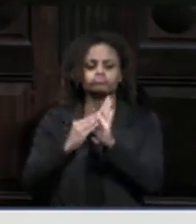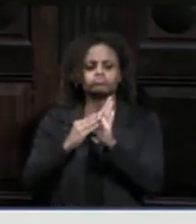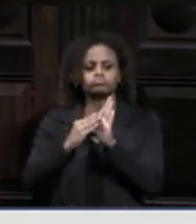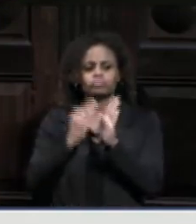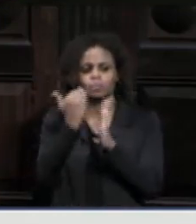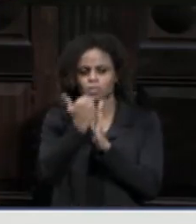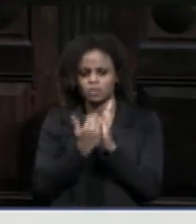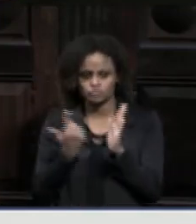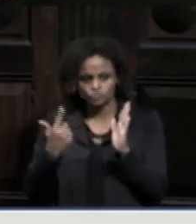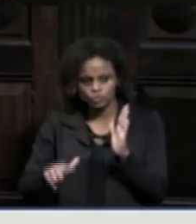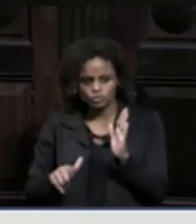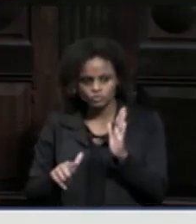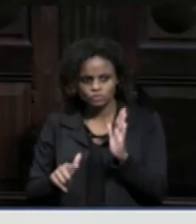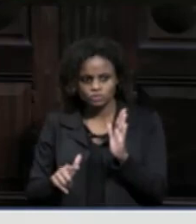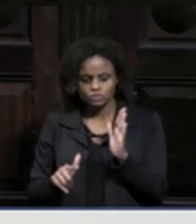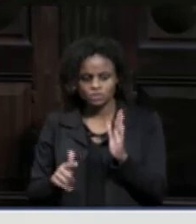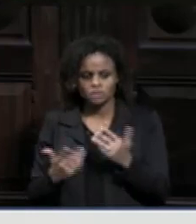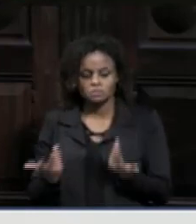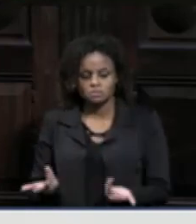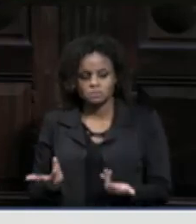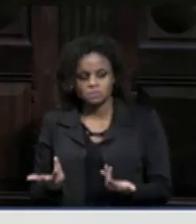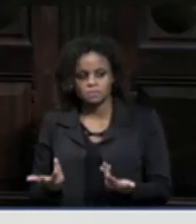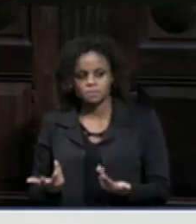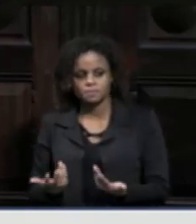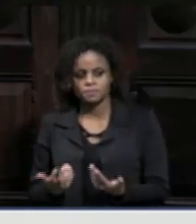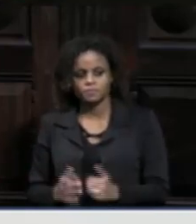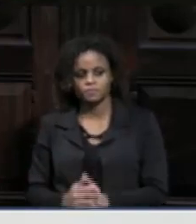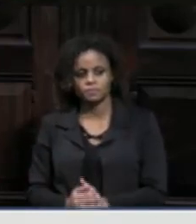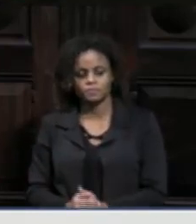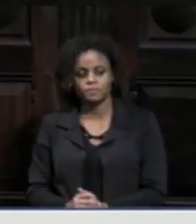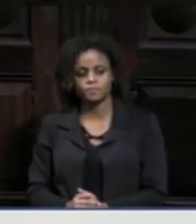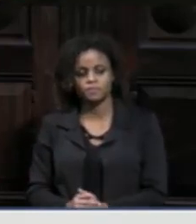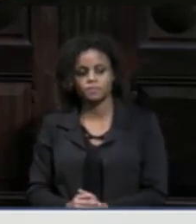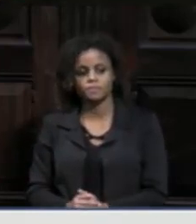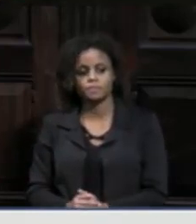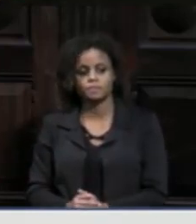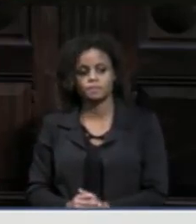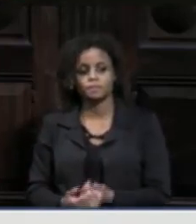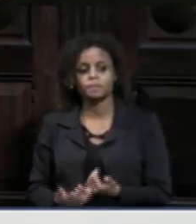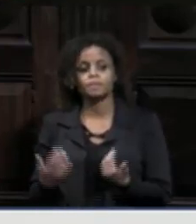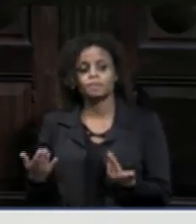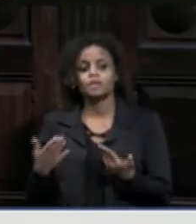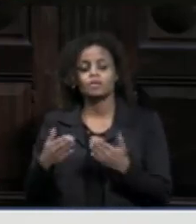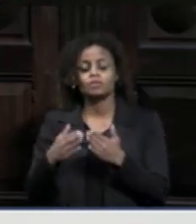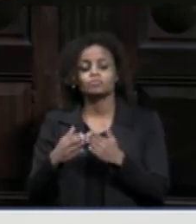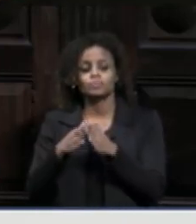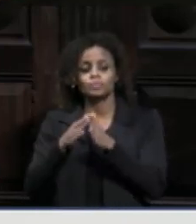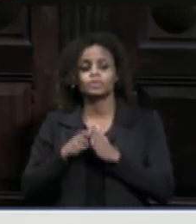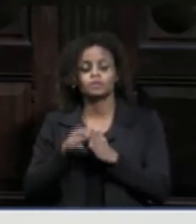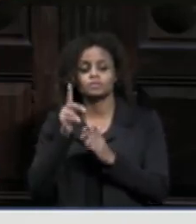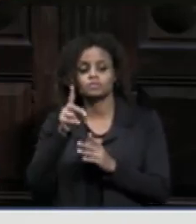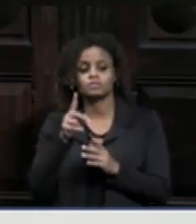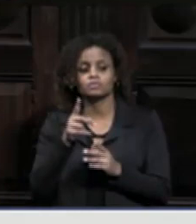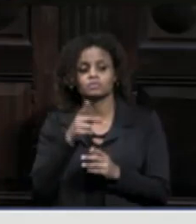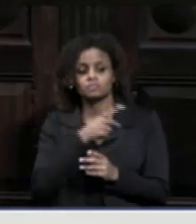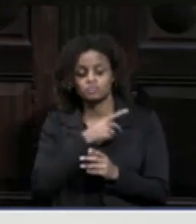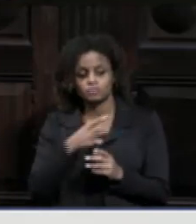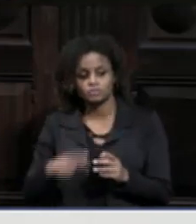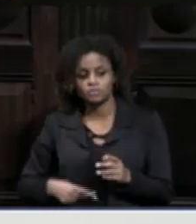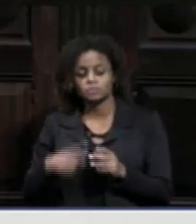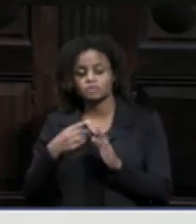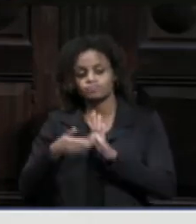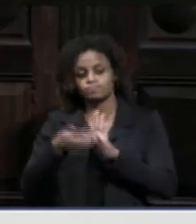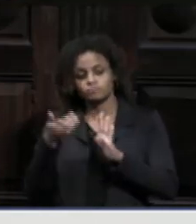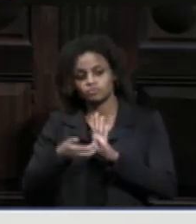Excelência resgatando esse acordo que havia sido fechado com o deputado Conte Bittencourt para ver se retirávamos o projeto de